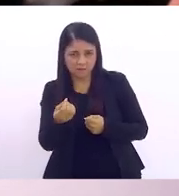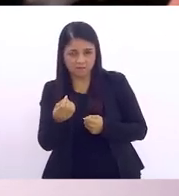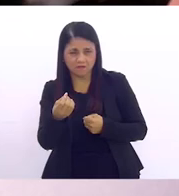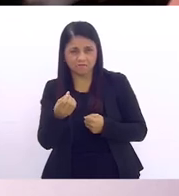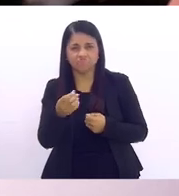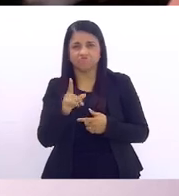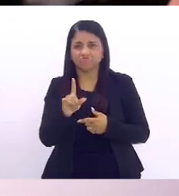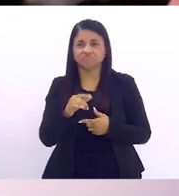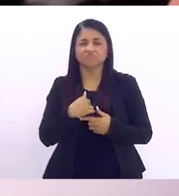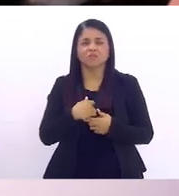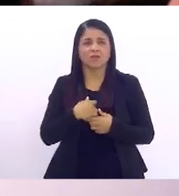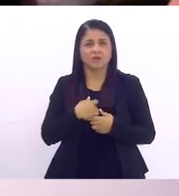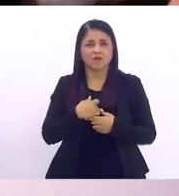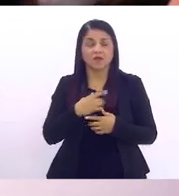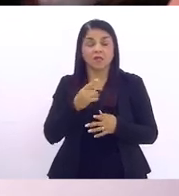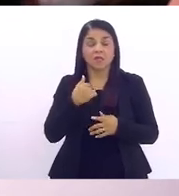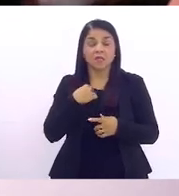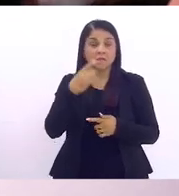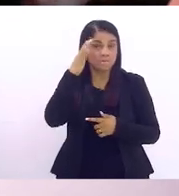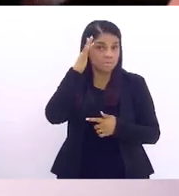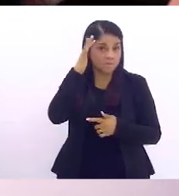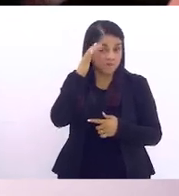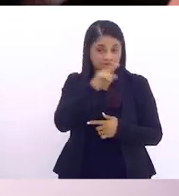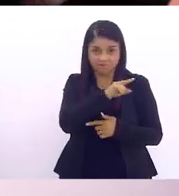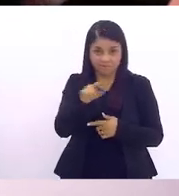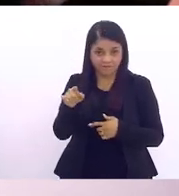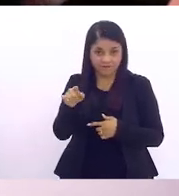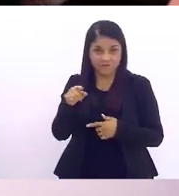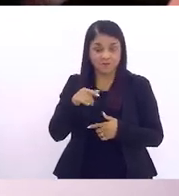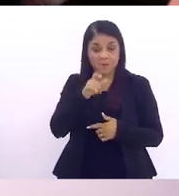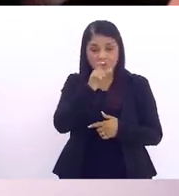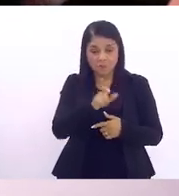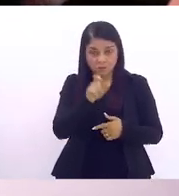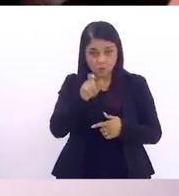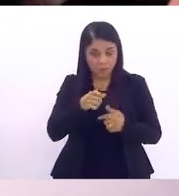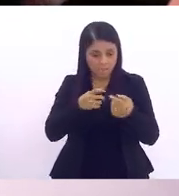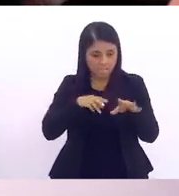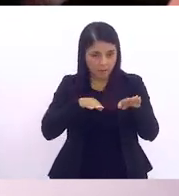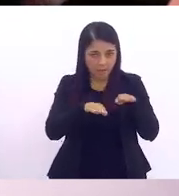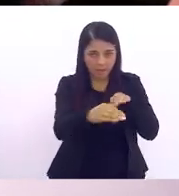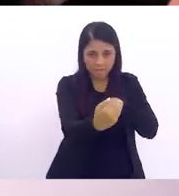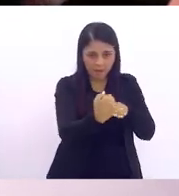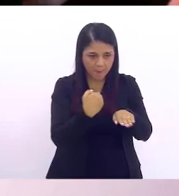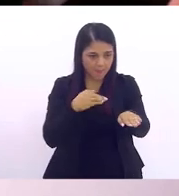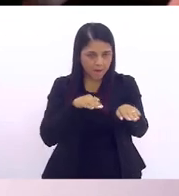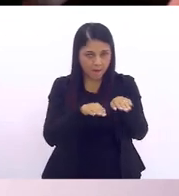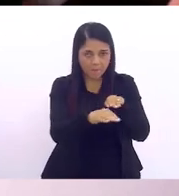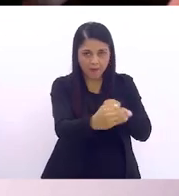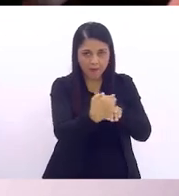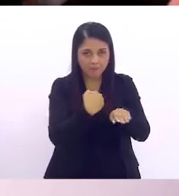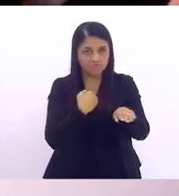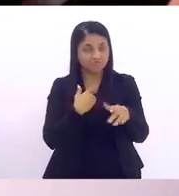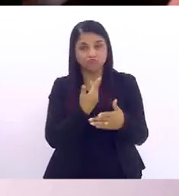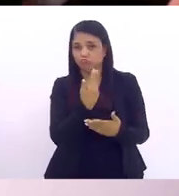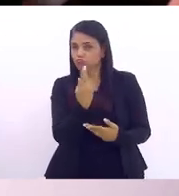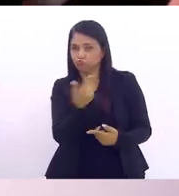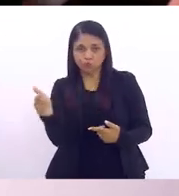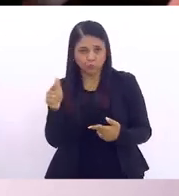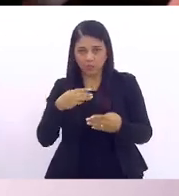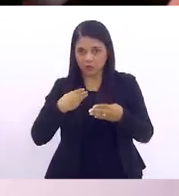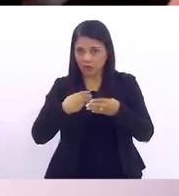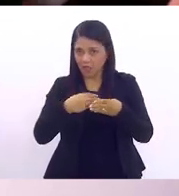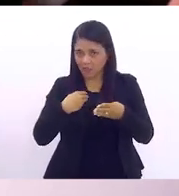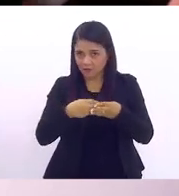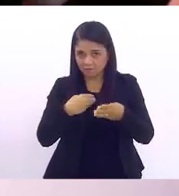aí imagine os senhores uma pessoa que transita pela rodovia eh sem tag